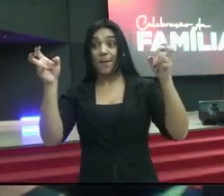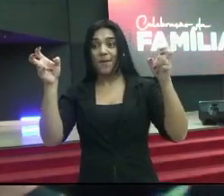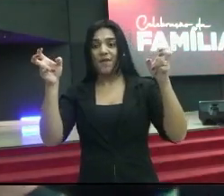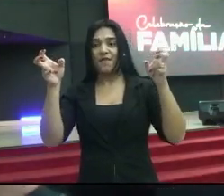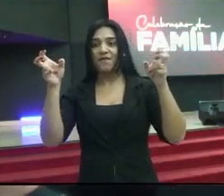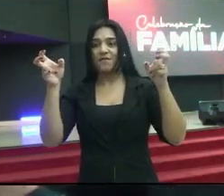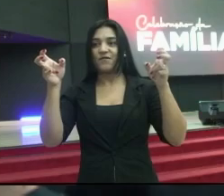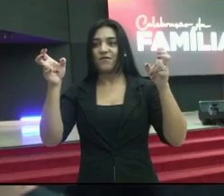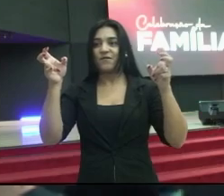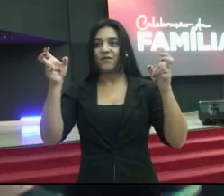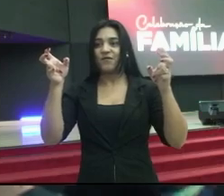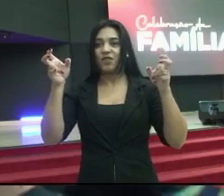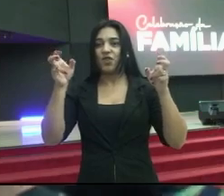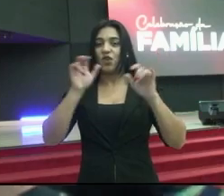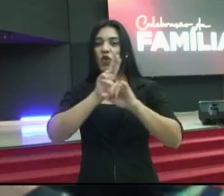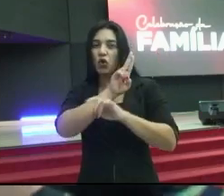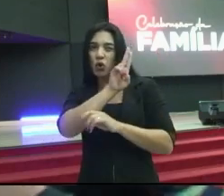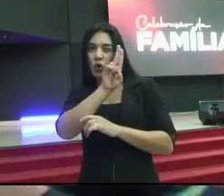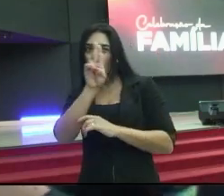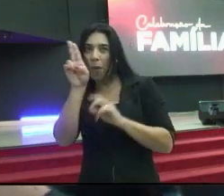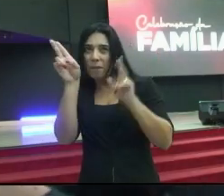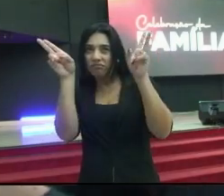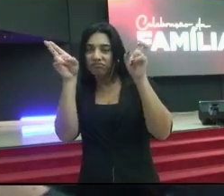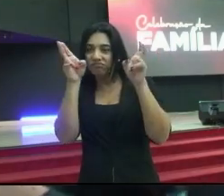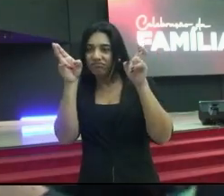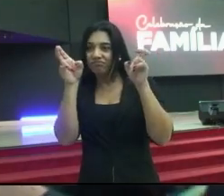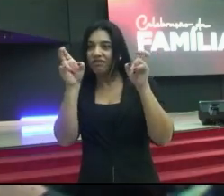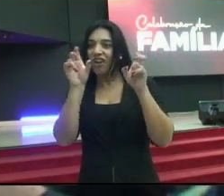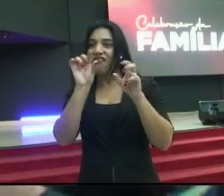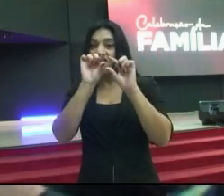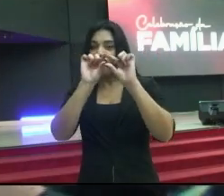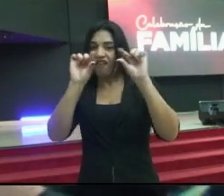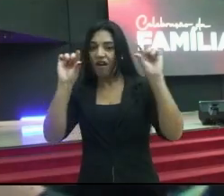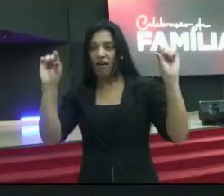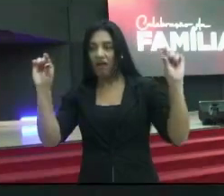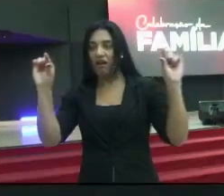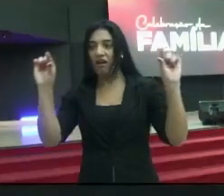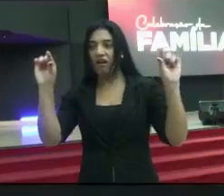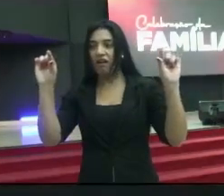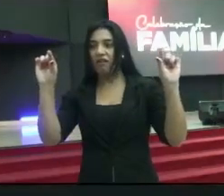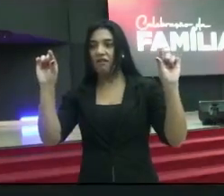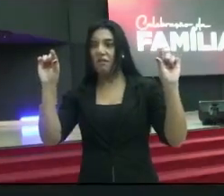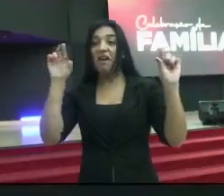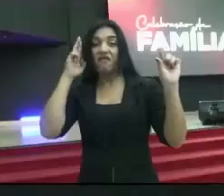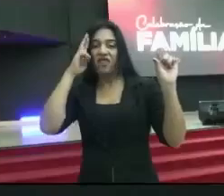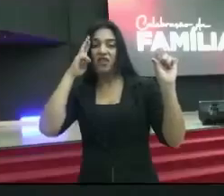hoje à noite com a seguinte frase: